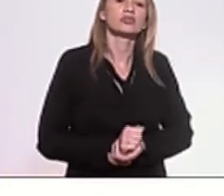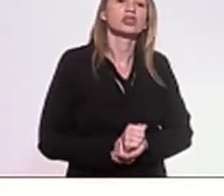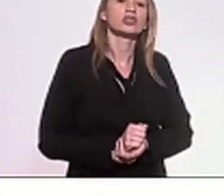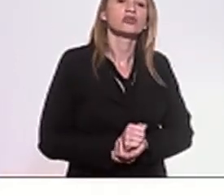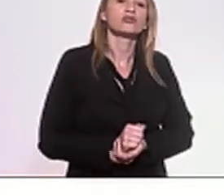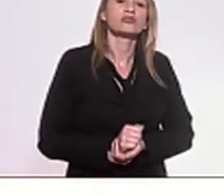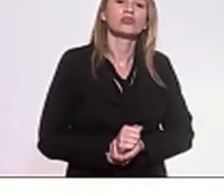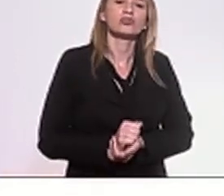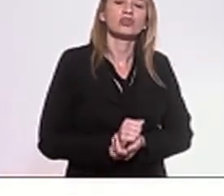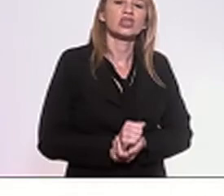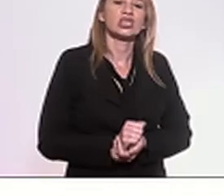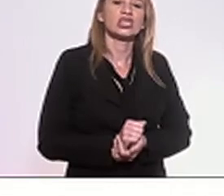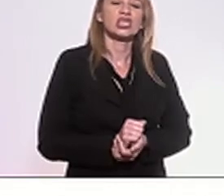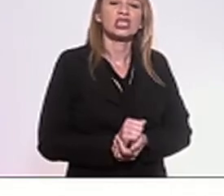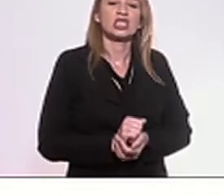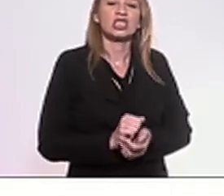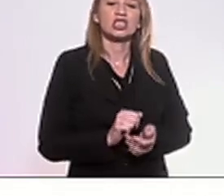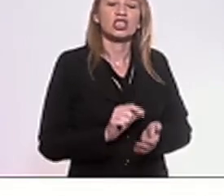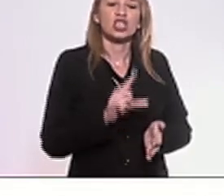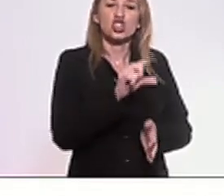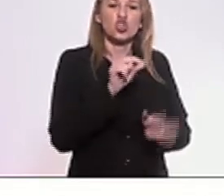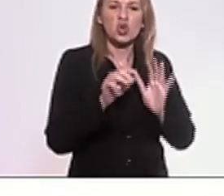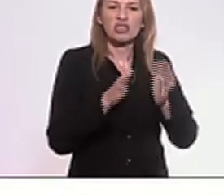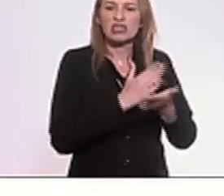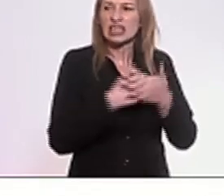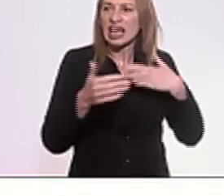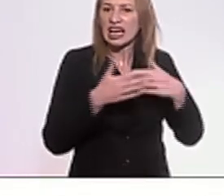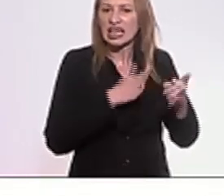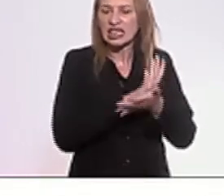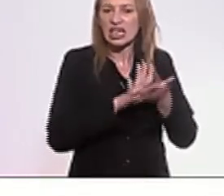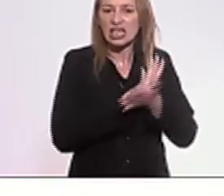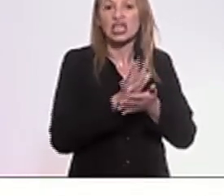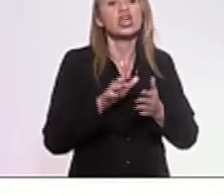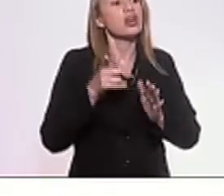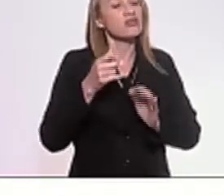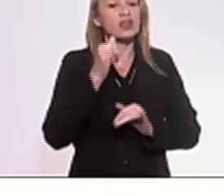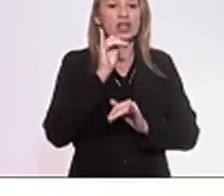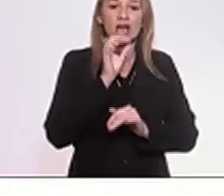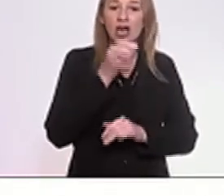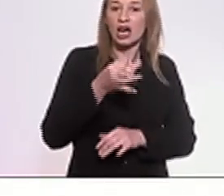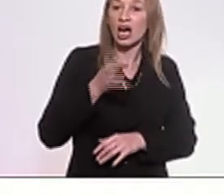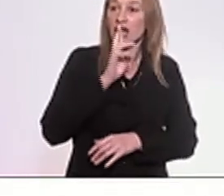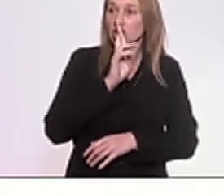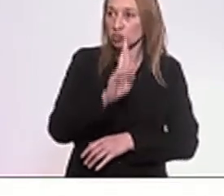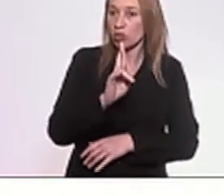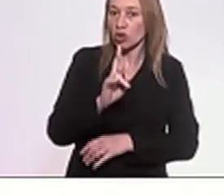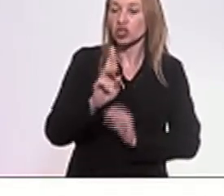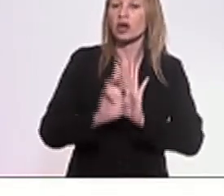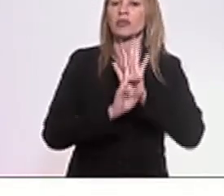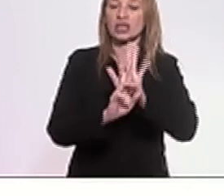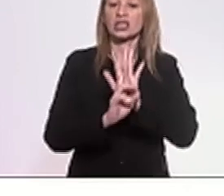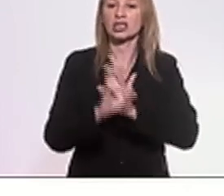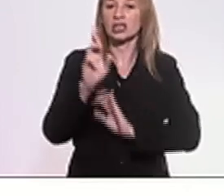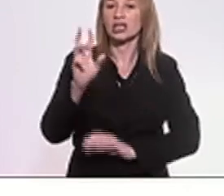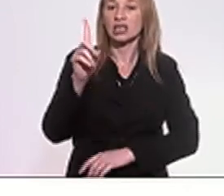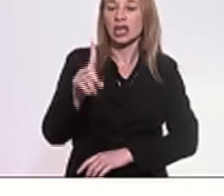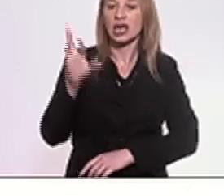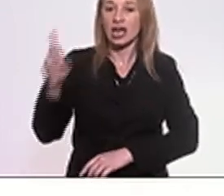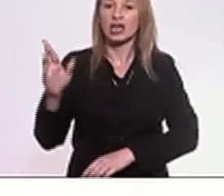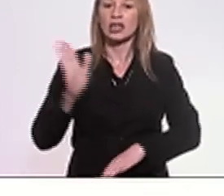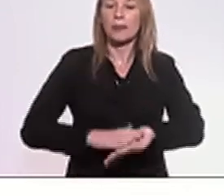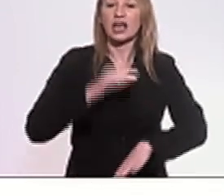exceção de nenhum. Fica o recado ao representante do DR da minha região. A nossa região tem mais de